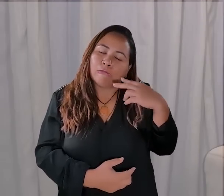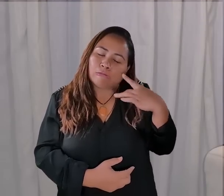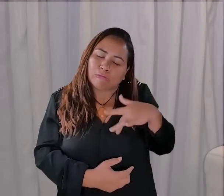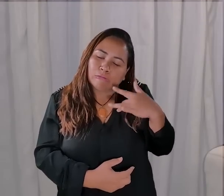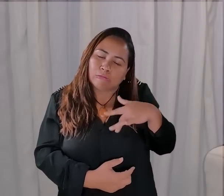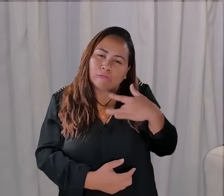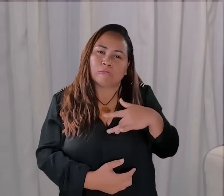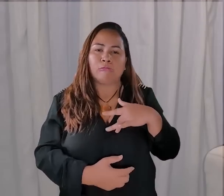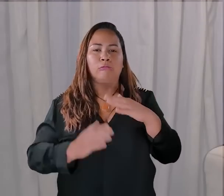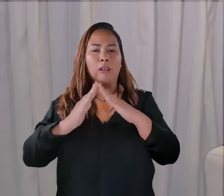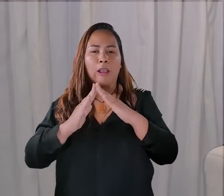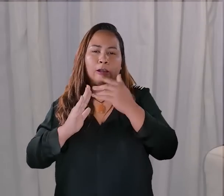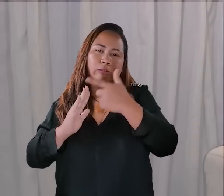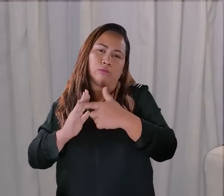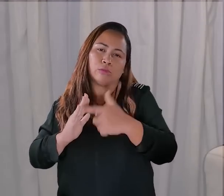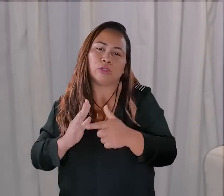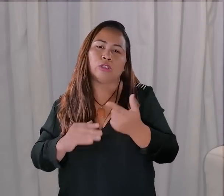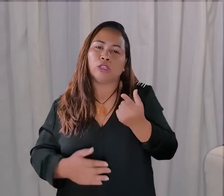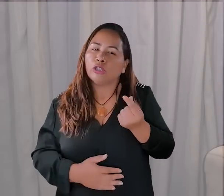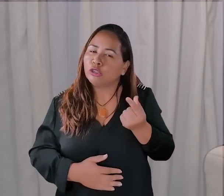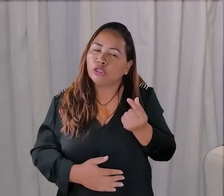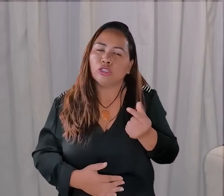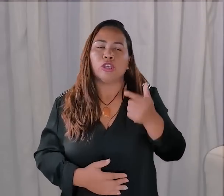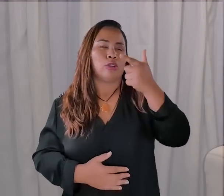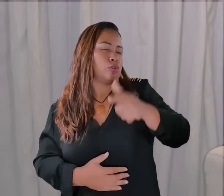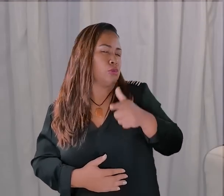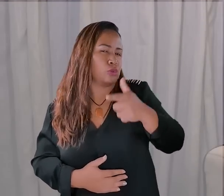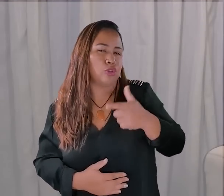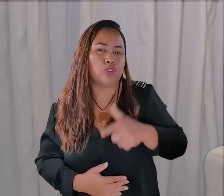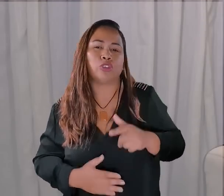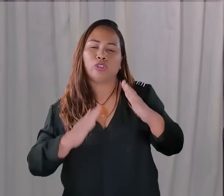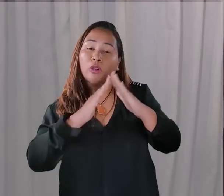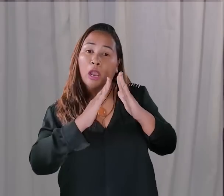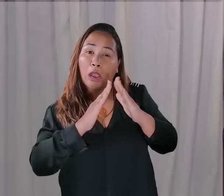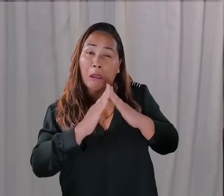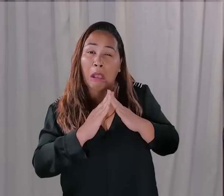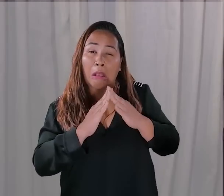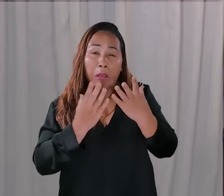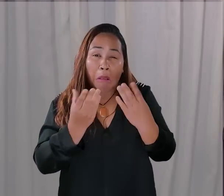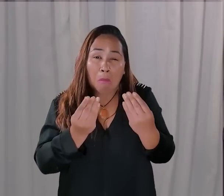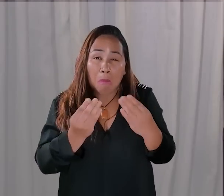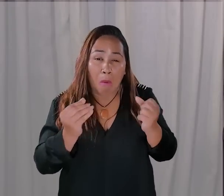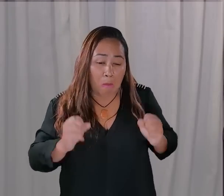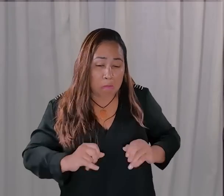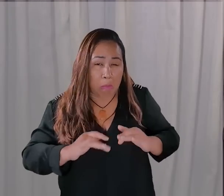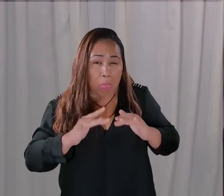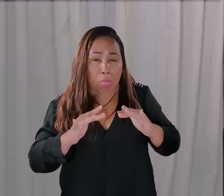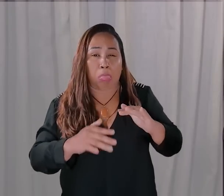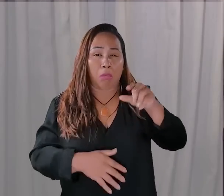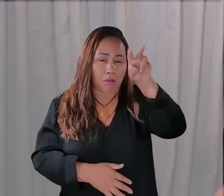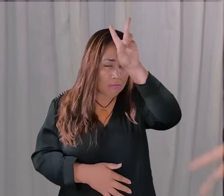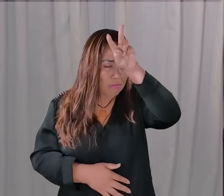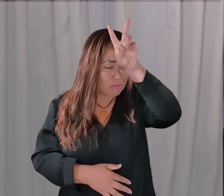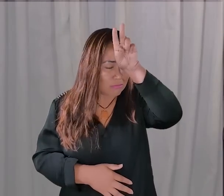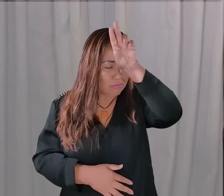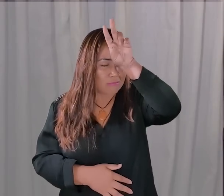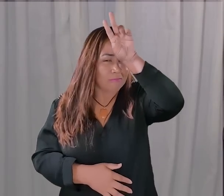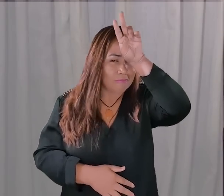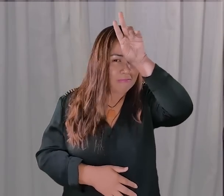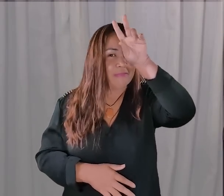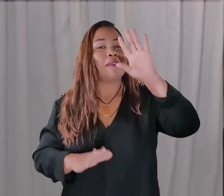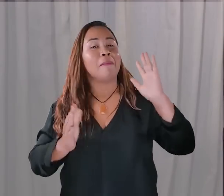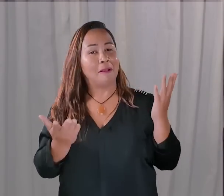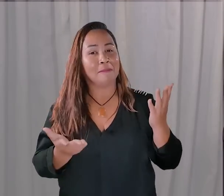tem que ficar sem grana, sem ter dinheiro pra nada, morar numa casa cheia de barata. Então foi na época que a Sol, que é a minha gata, ela me